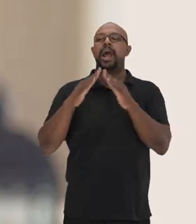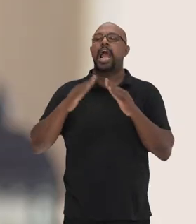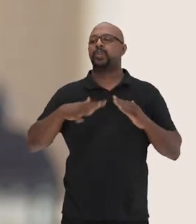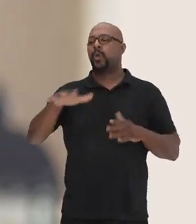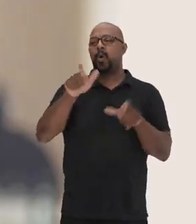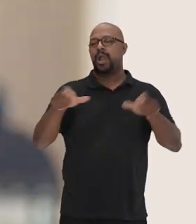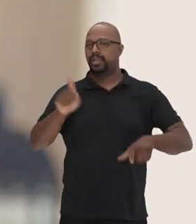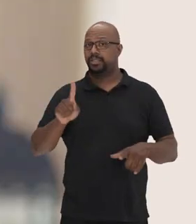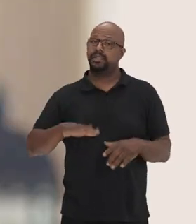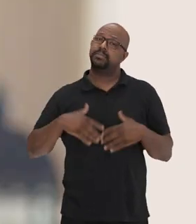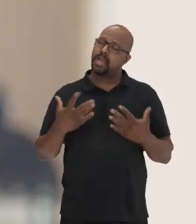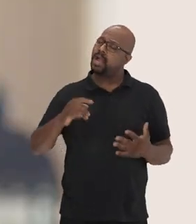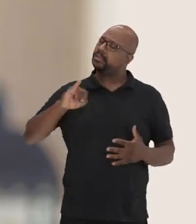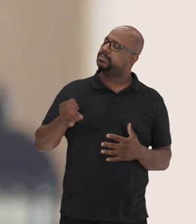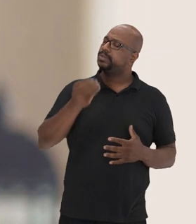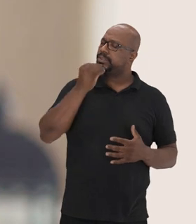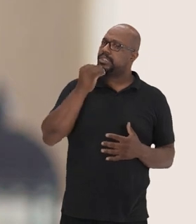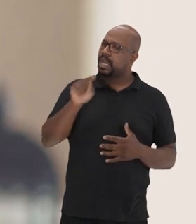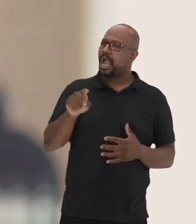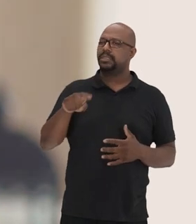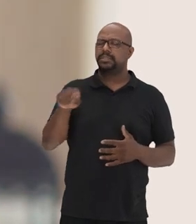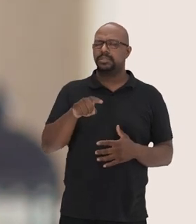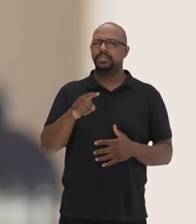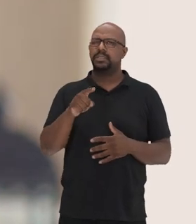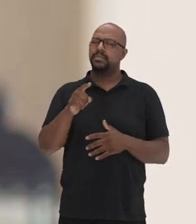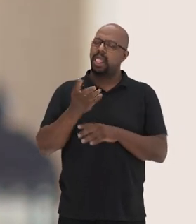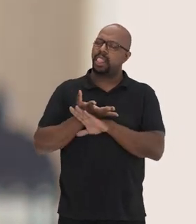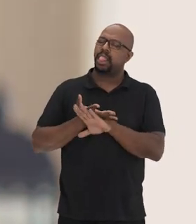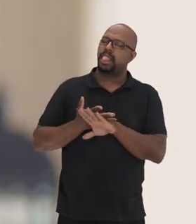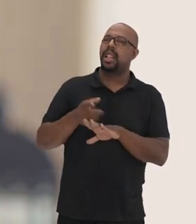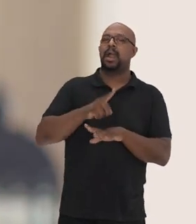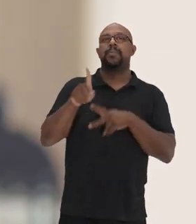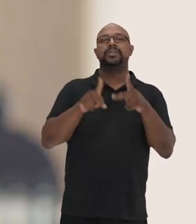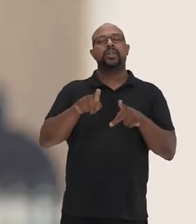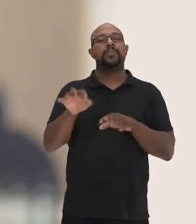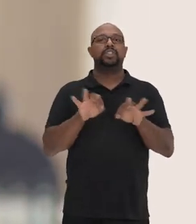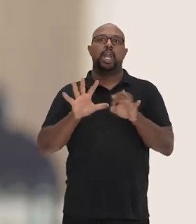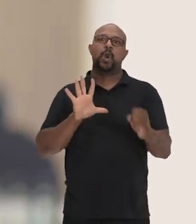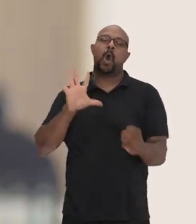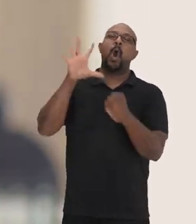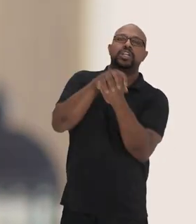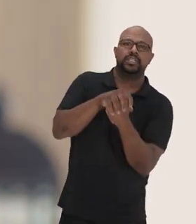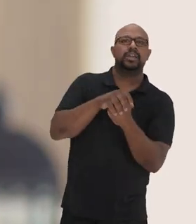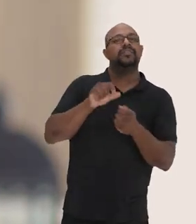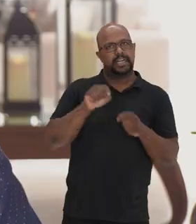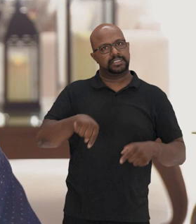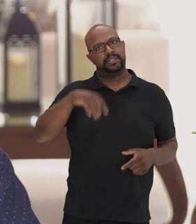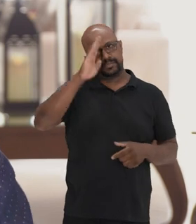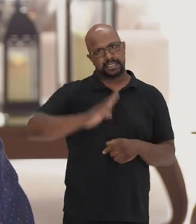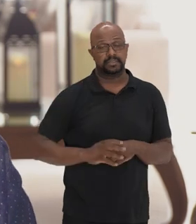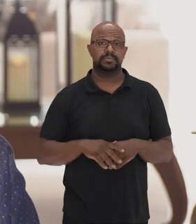isso mas já era uma oportunidade de Catarse da população durante o projeto colonizador que faziam no país